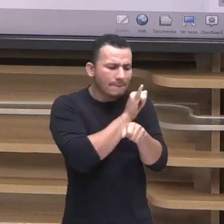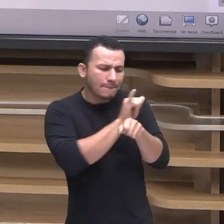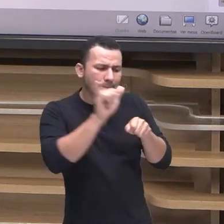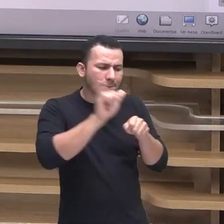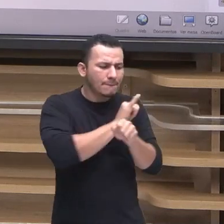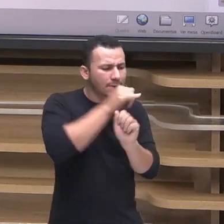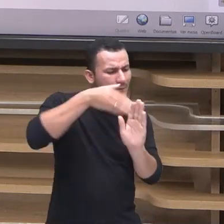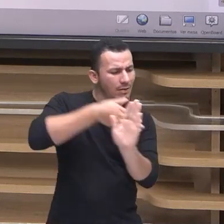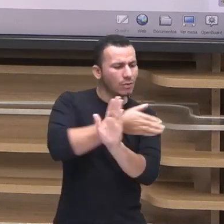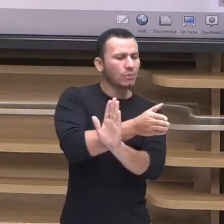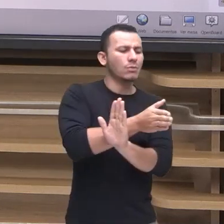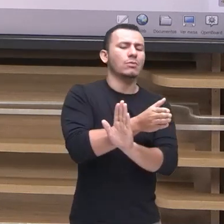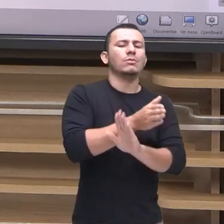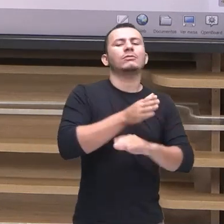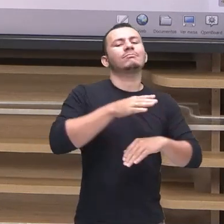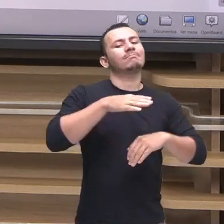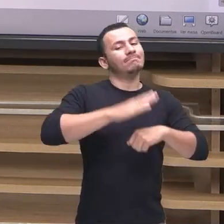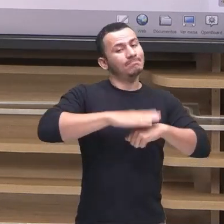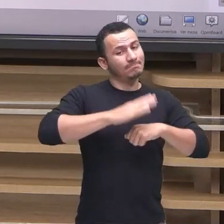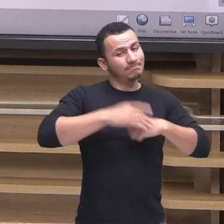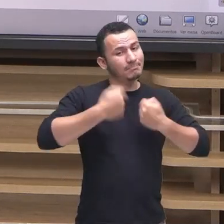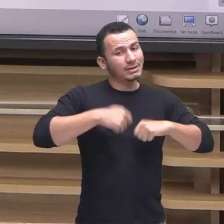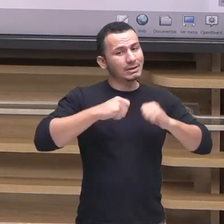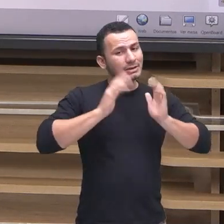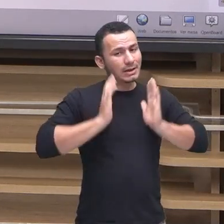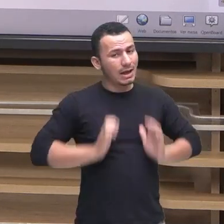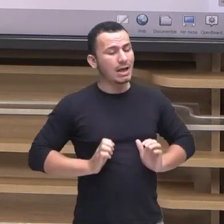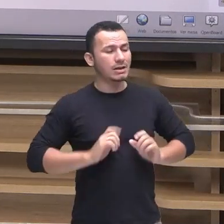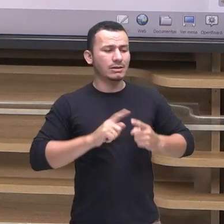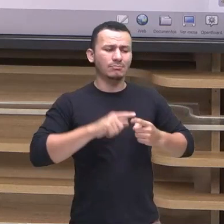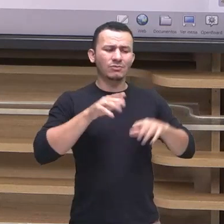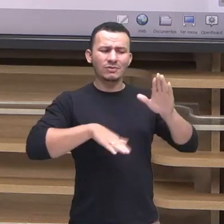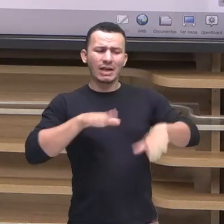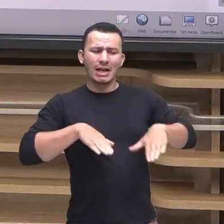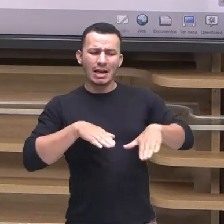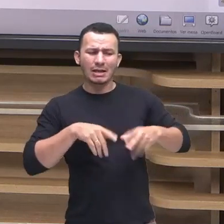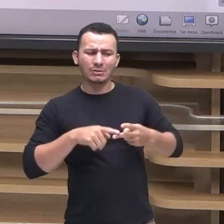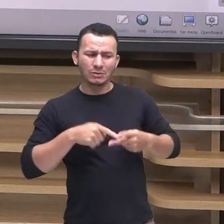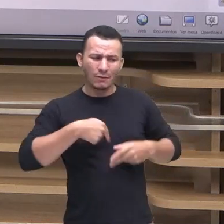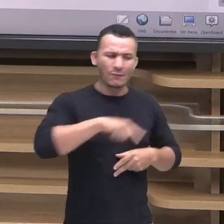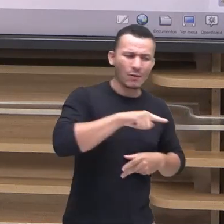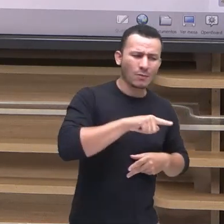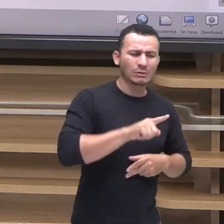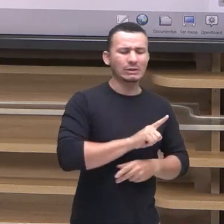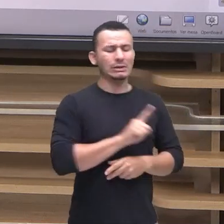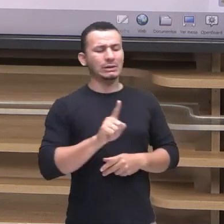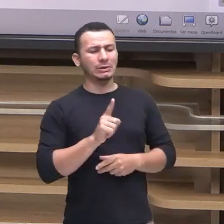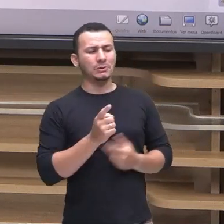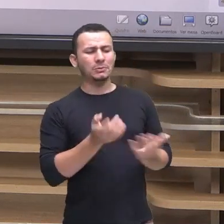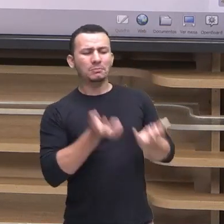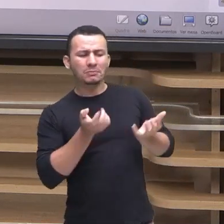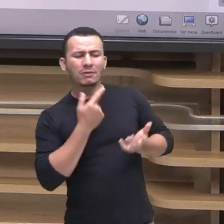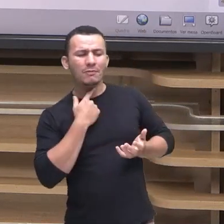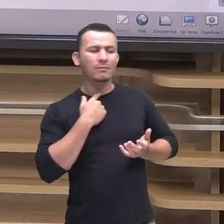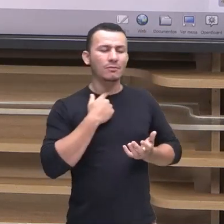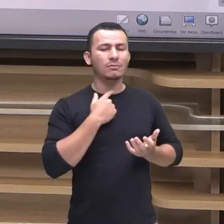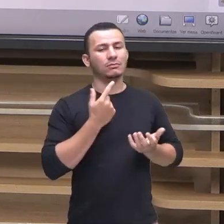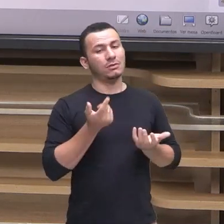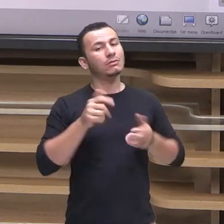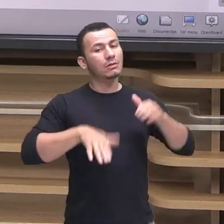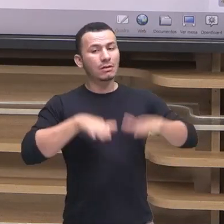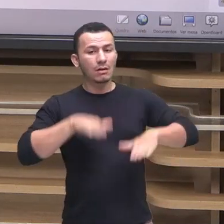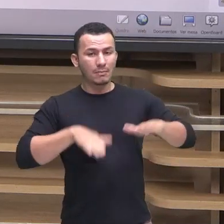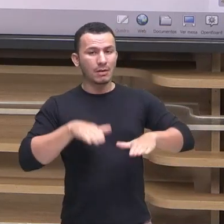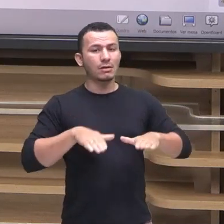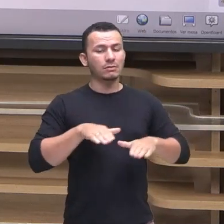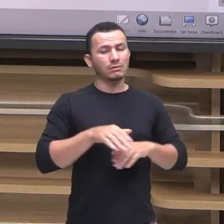entra os seus conceitos éticos, né? Será que eu devo fazer aquilo? Será que eu posso? Será que eu quero? Né? Então,